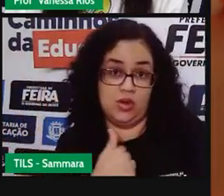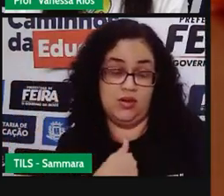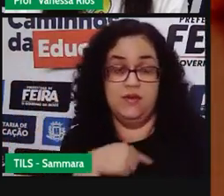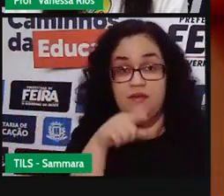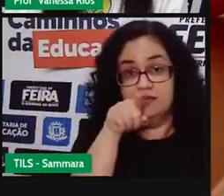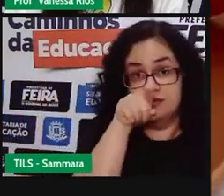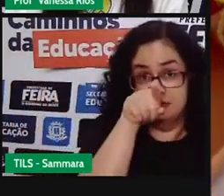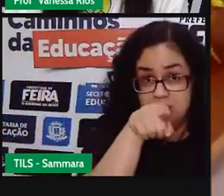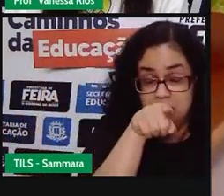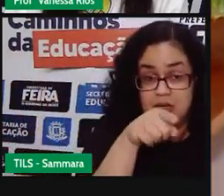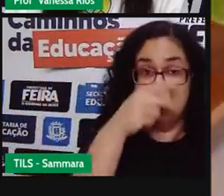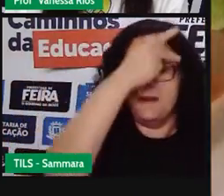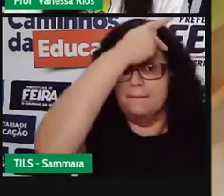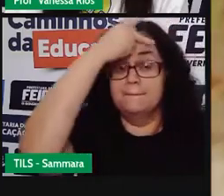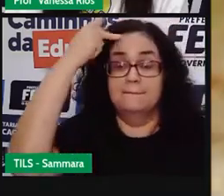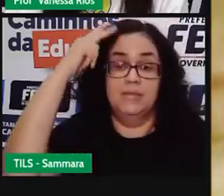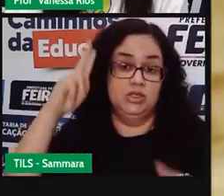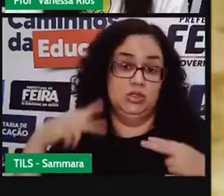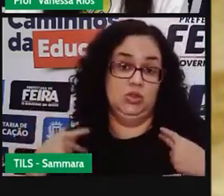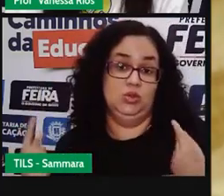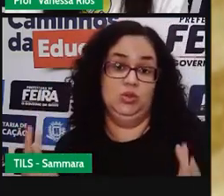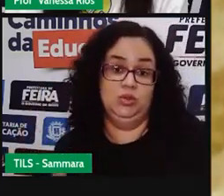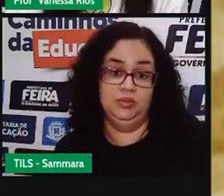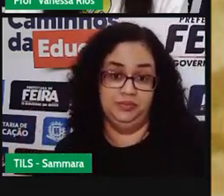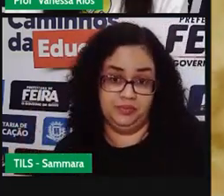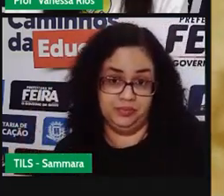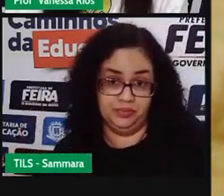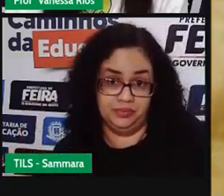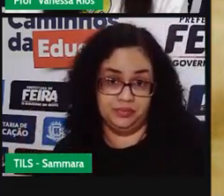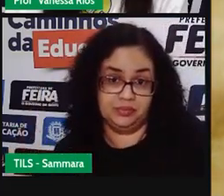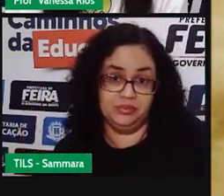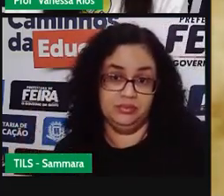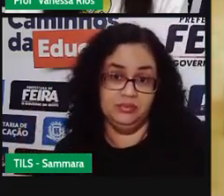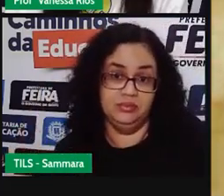você, seres humanos mortais.